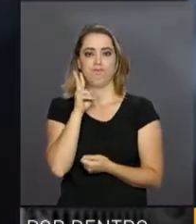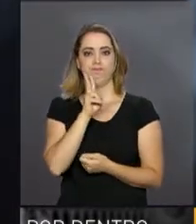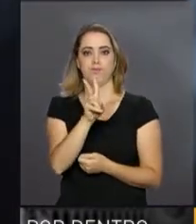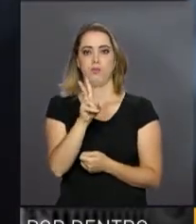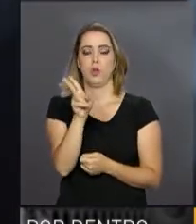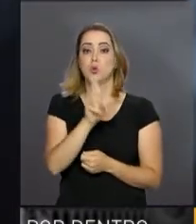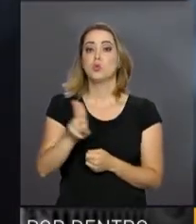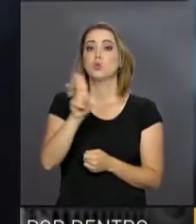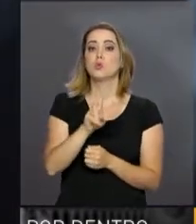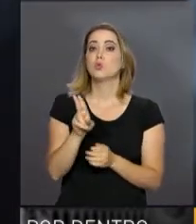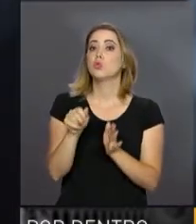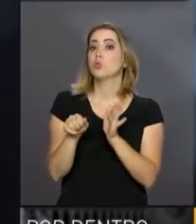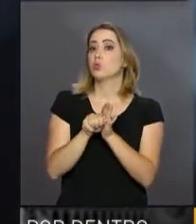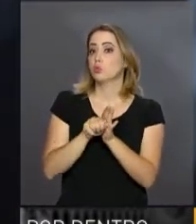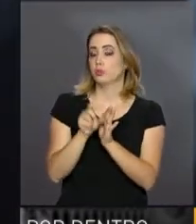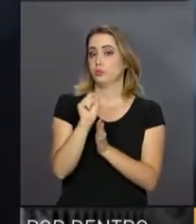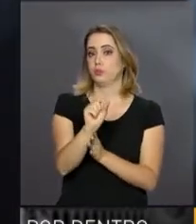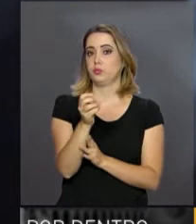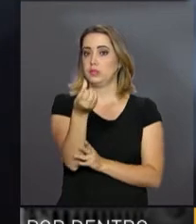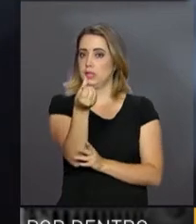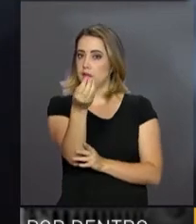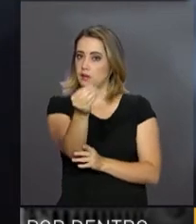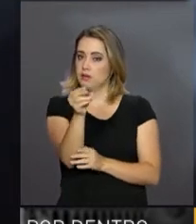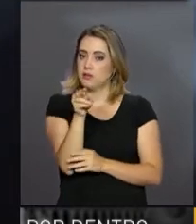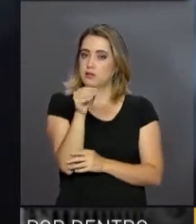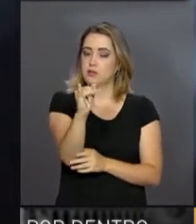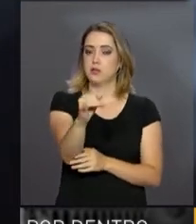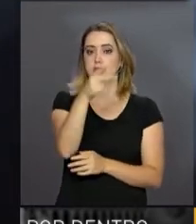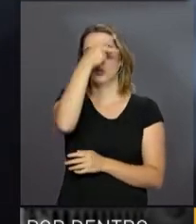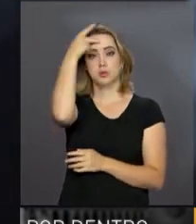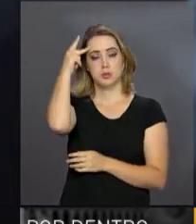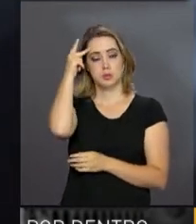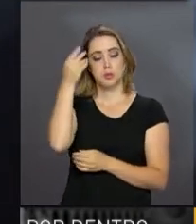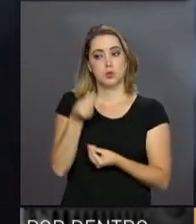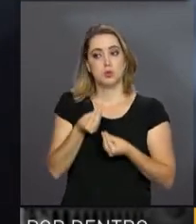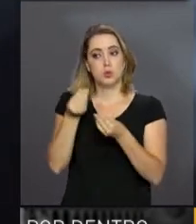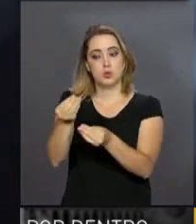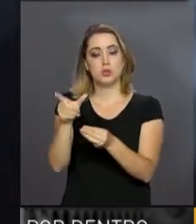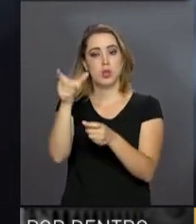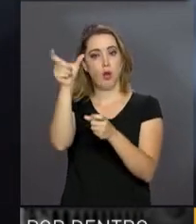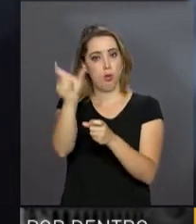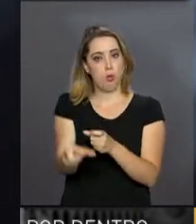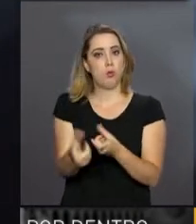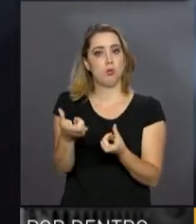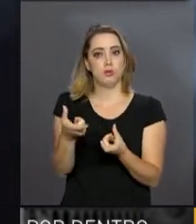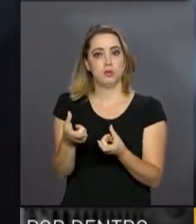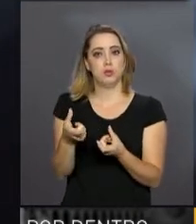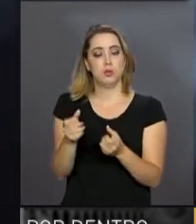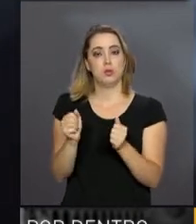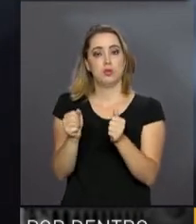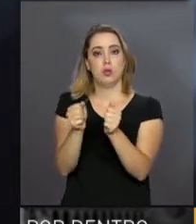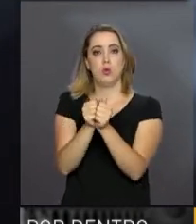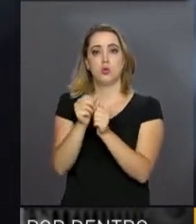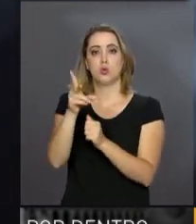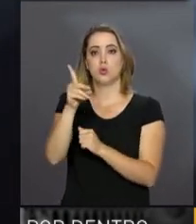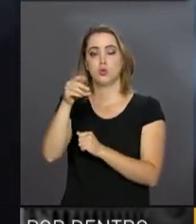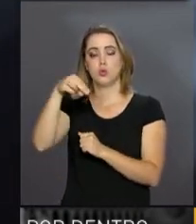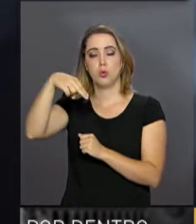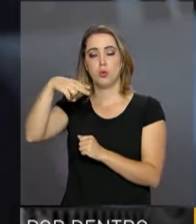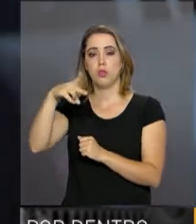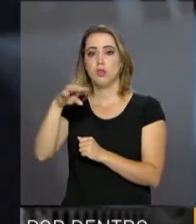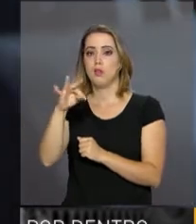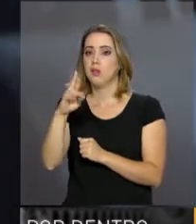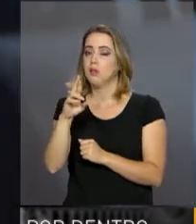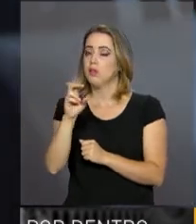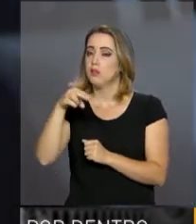da sua coleta, tem um prazo de 60 dias para o condutor levar a uma clínica credenciada do DETRAN para fazer a validação do